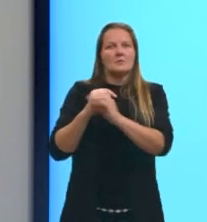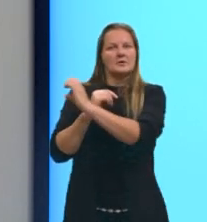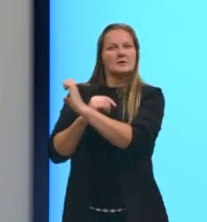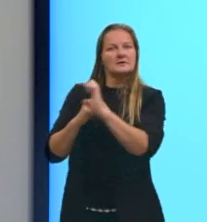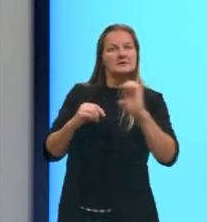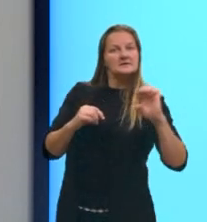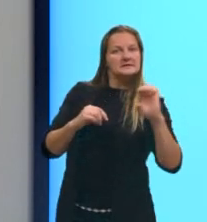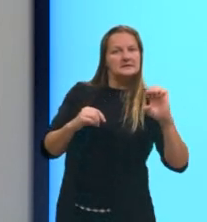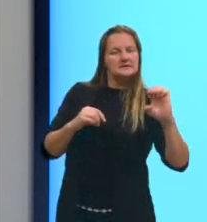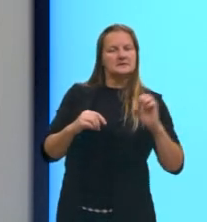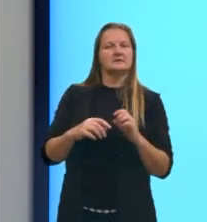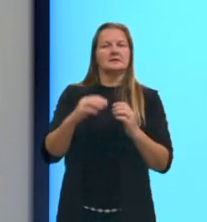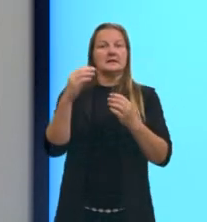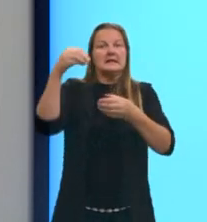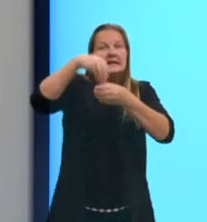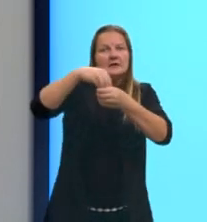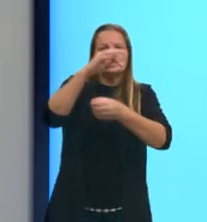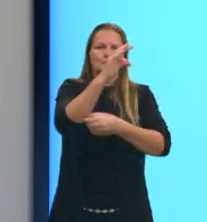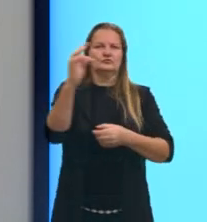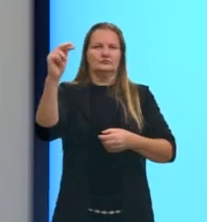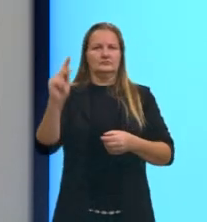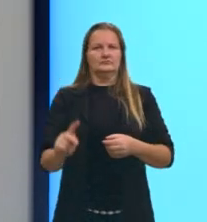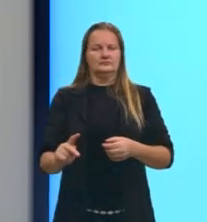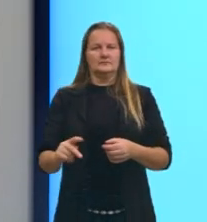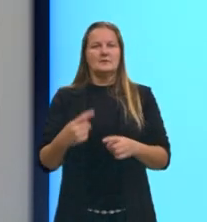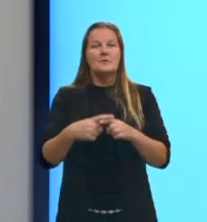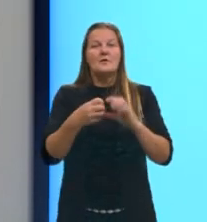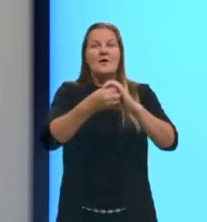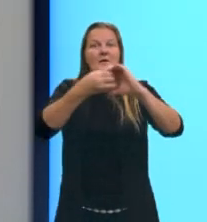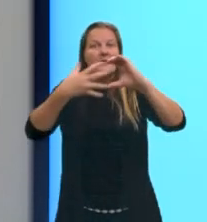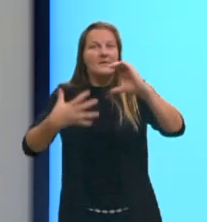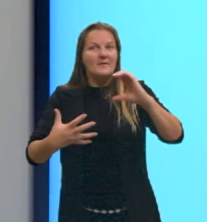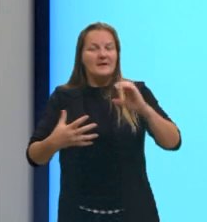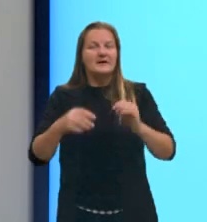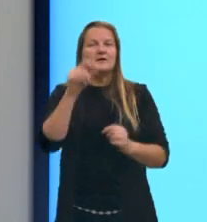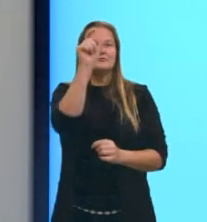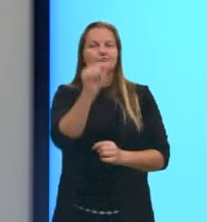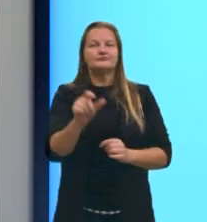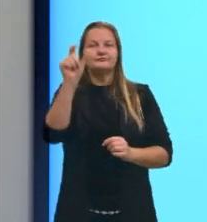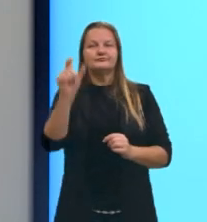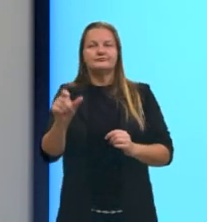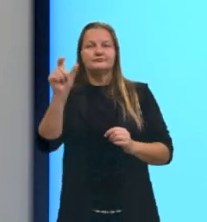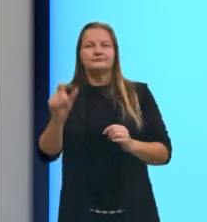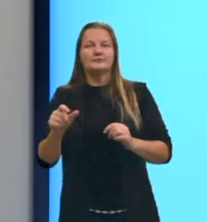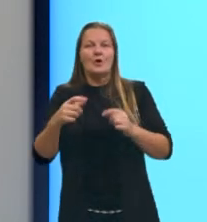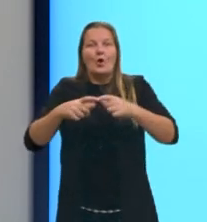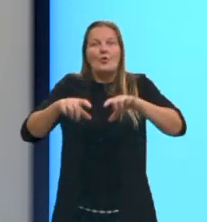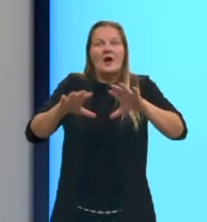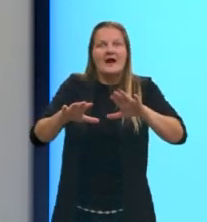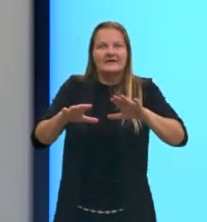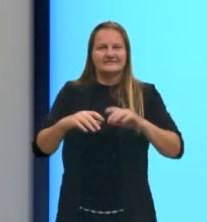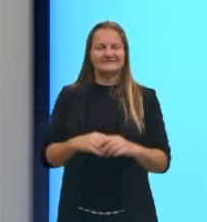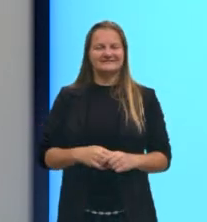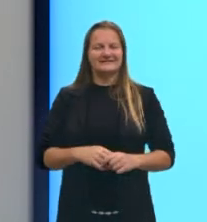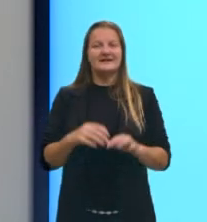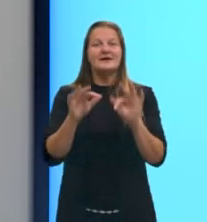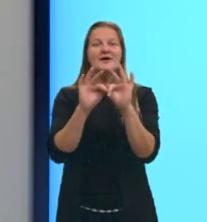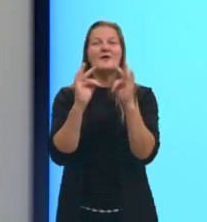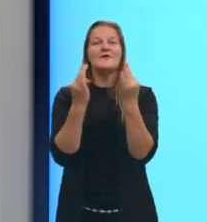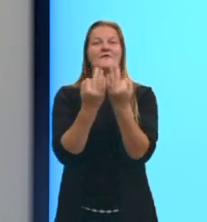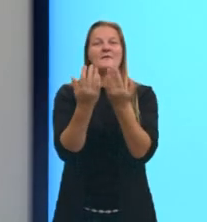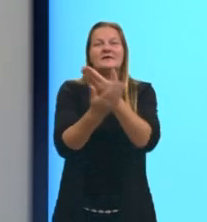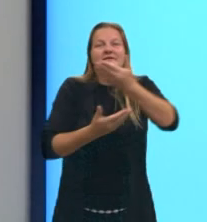da Tabela Periódica essas propriedades elas vão variar conforme a posição dos elementos tá então Numa família